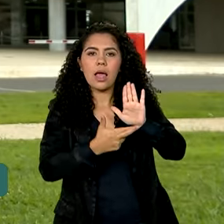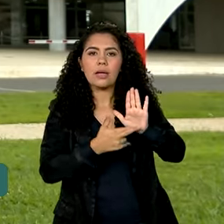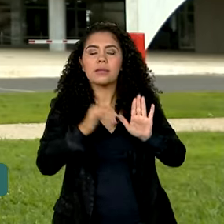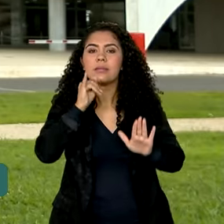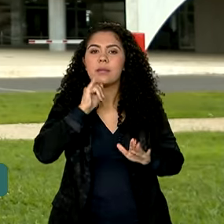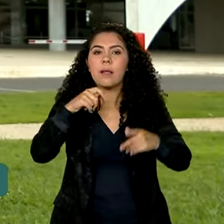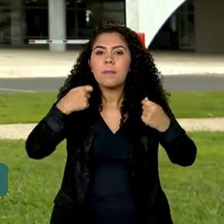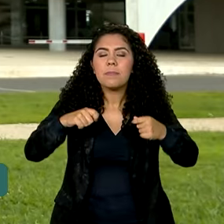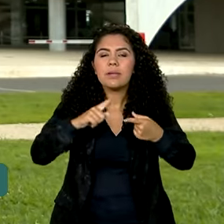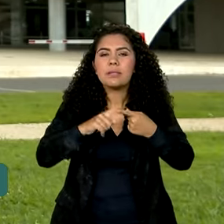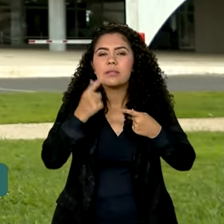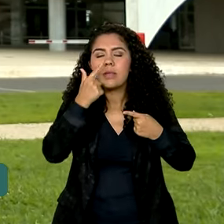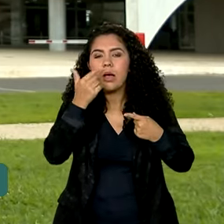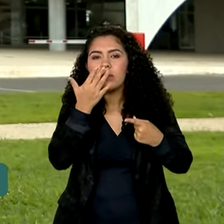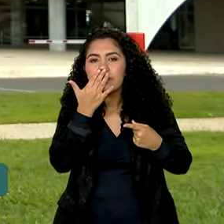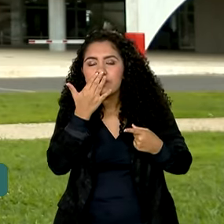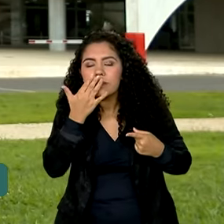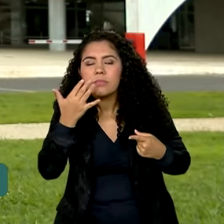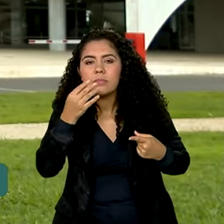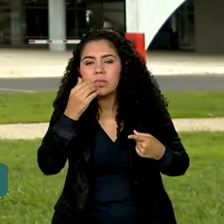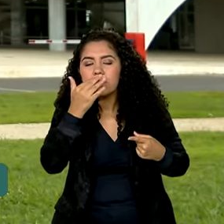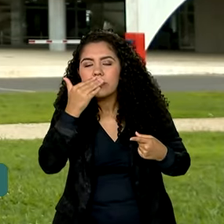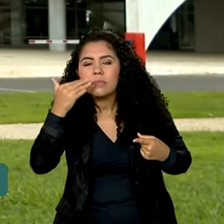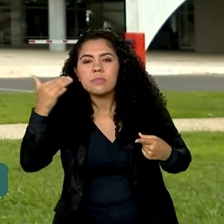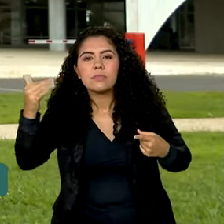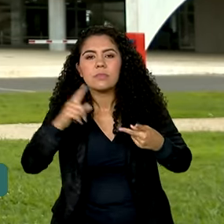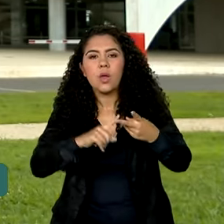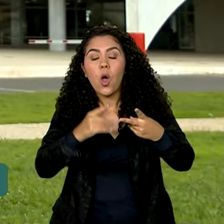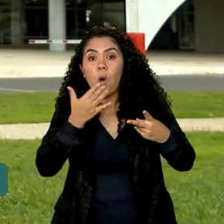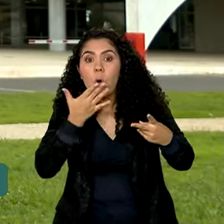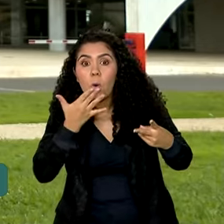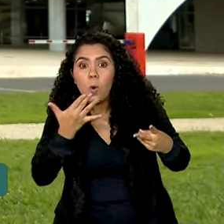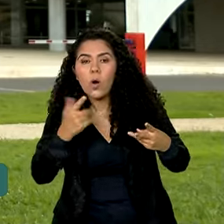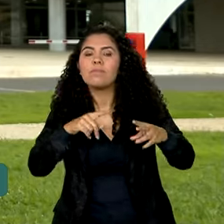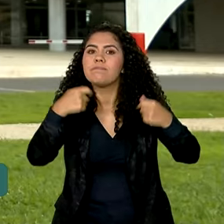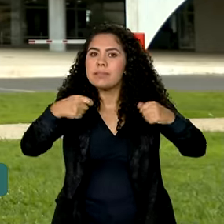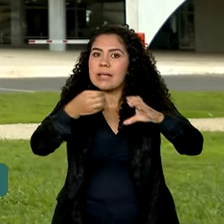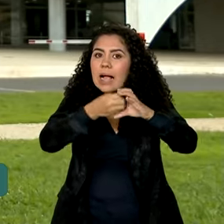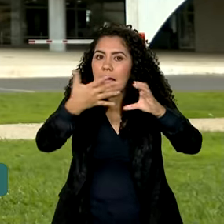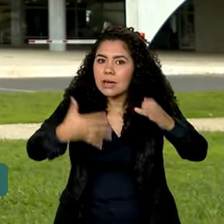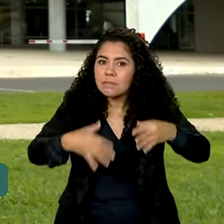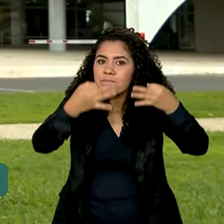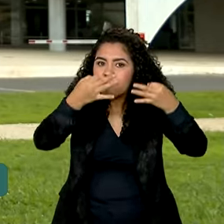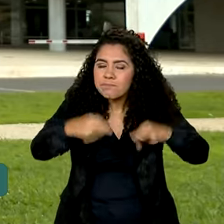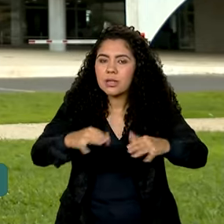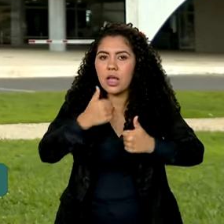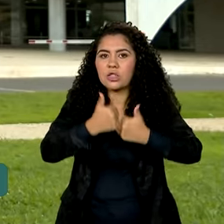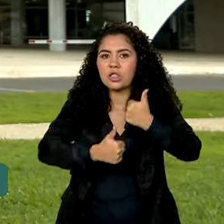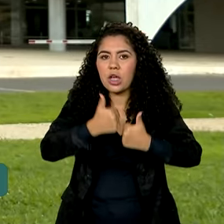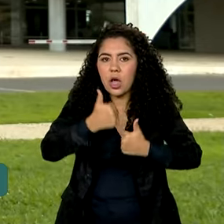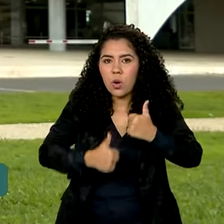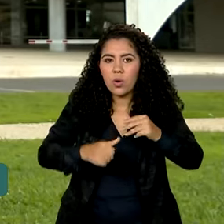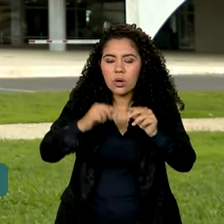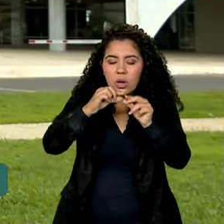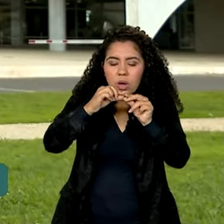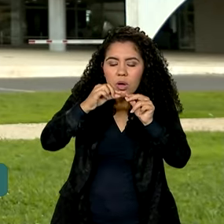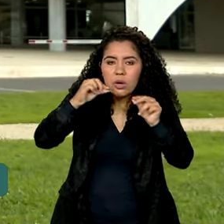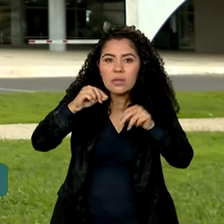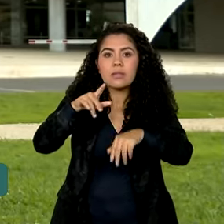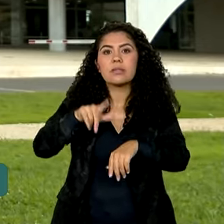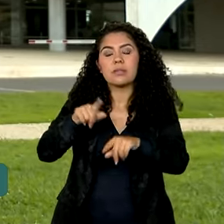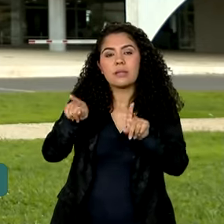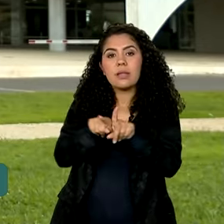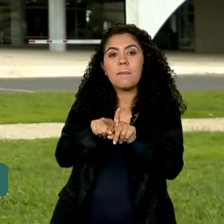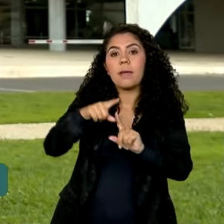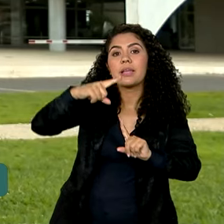aspecto, cor, cheiro e sabor característico de arroz beneficiado, polido, longo, fino, tipo 1 da